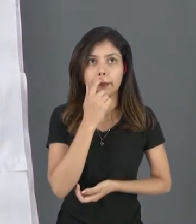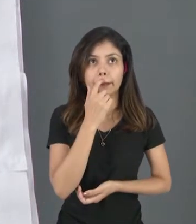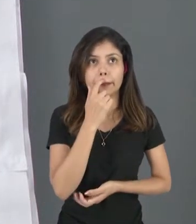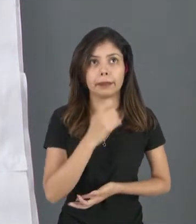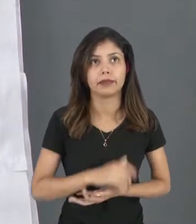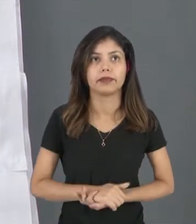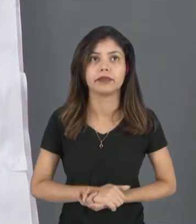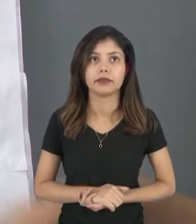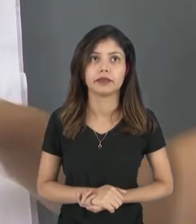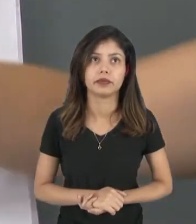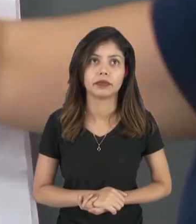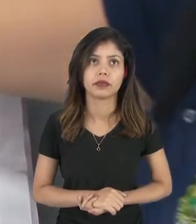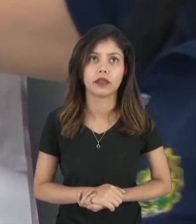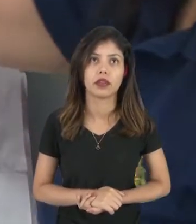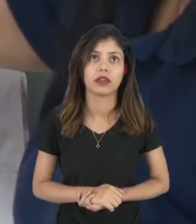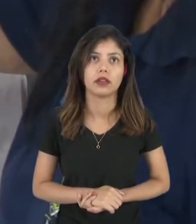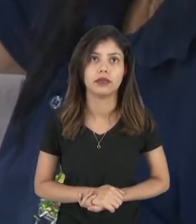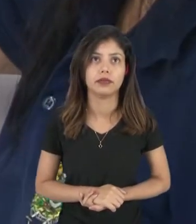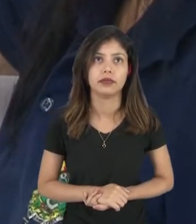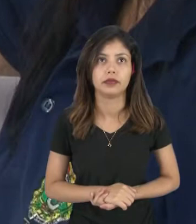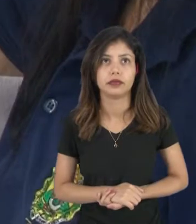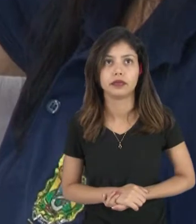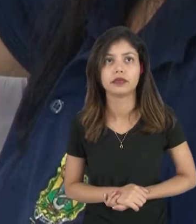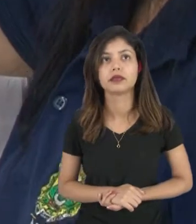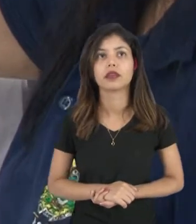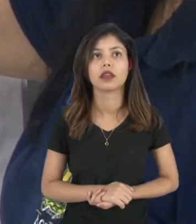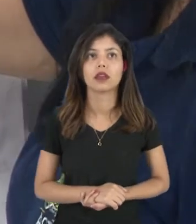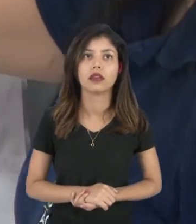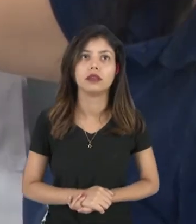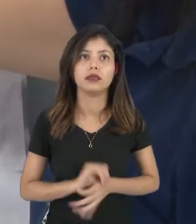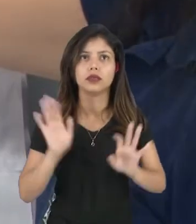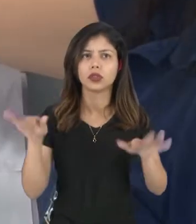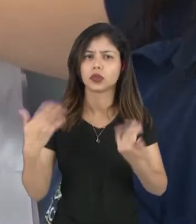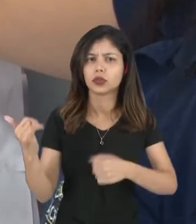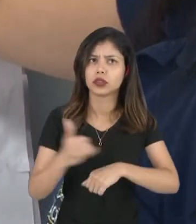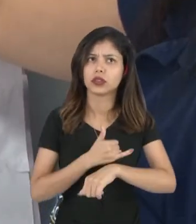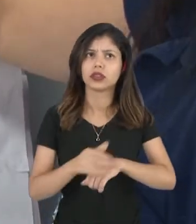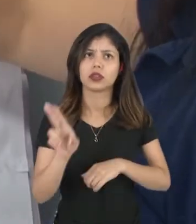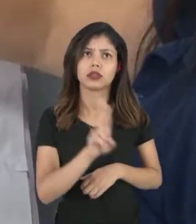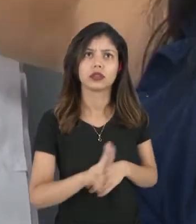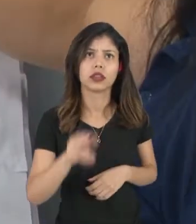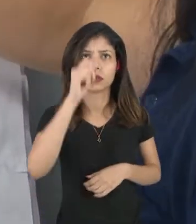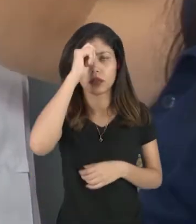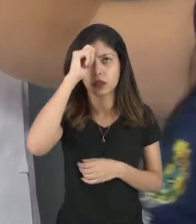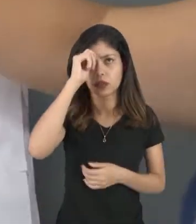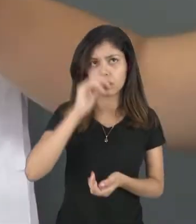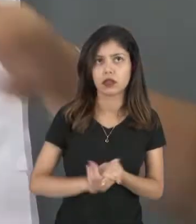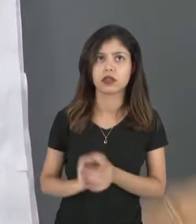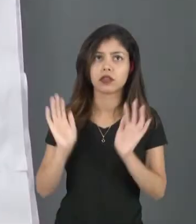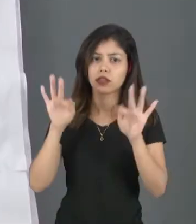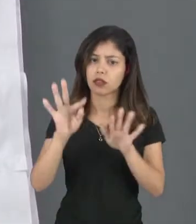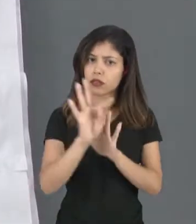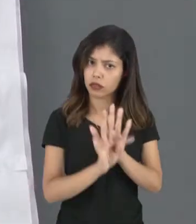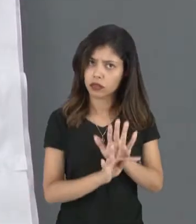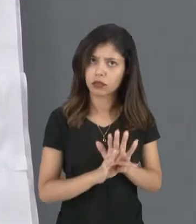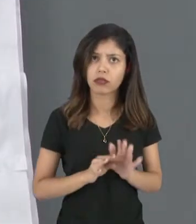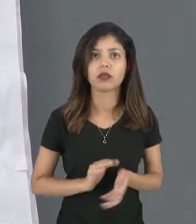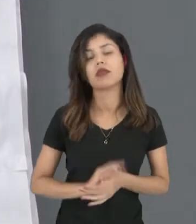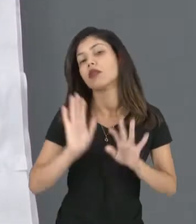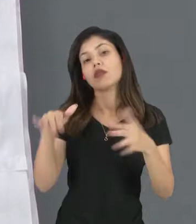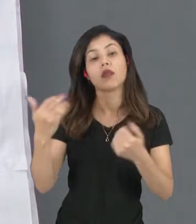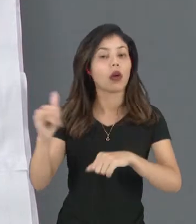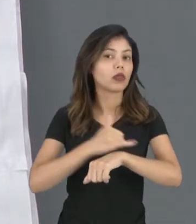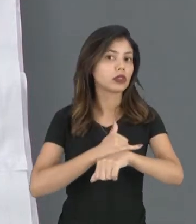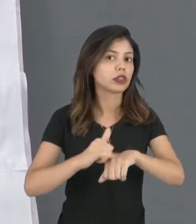né? Então, vamos ver a letra N, a última. Qual é a estratégia usada pelo autor para concluir seu texto? Qual foi a